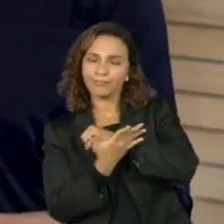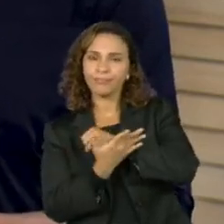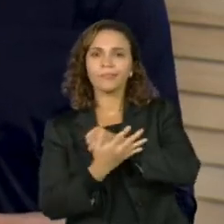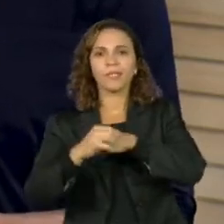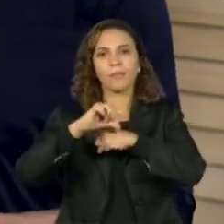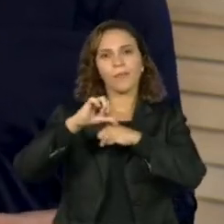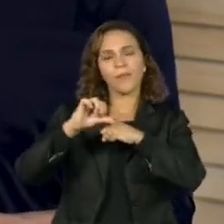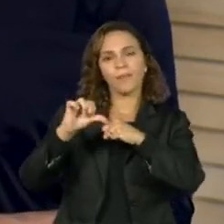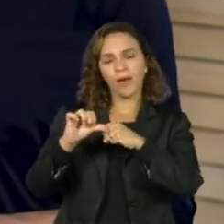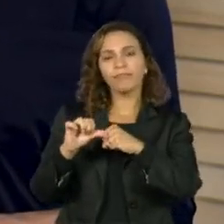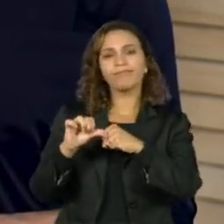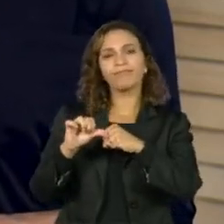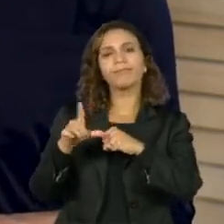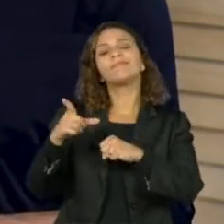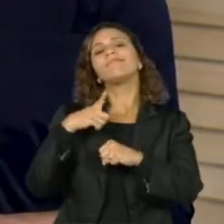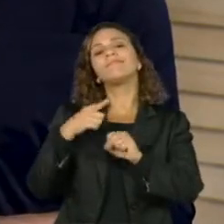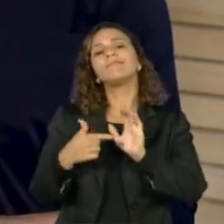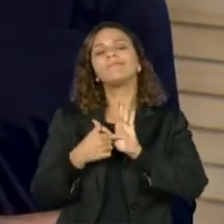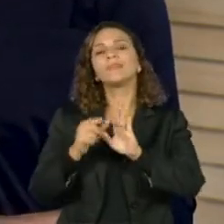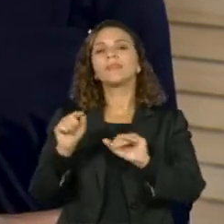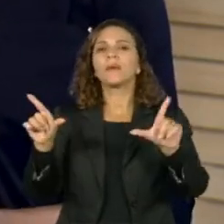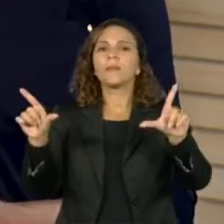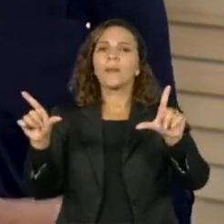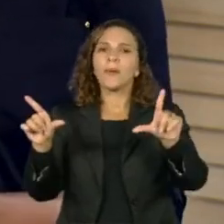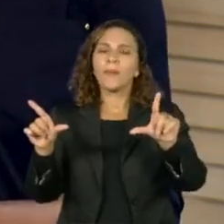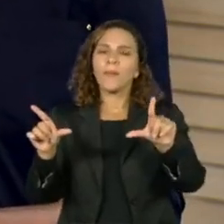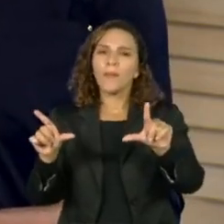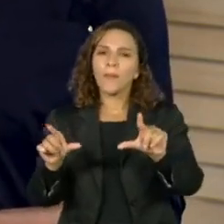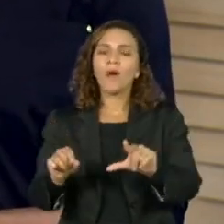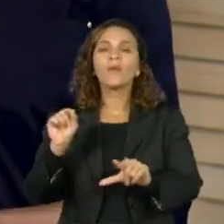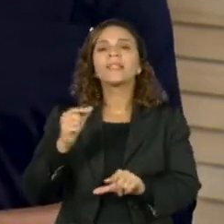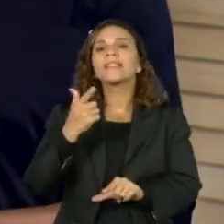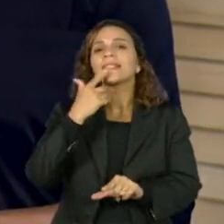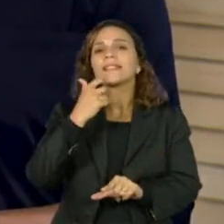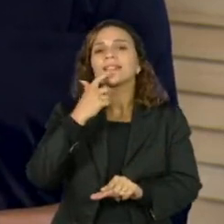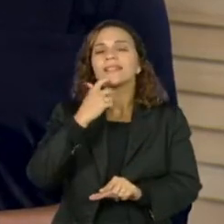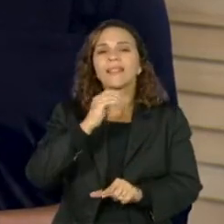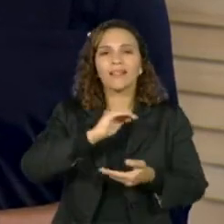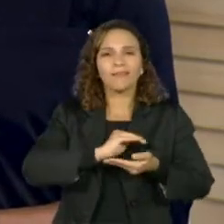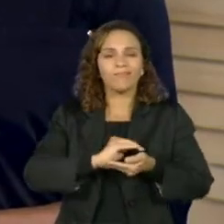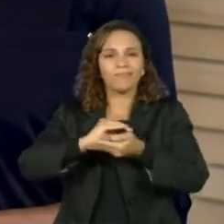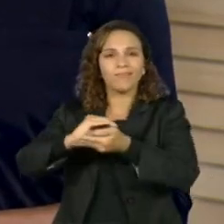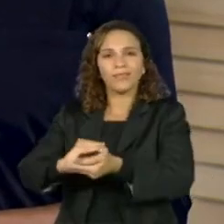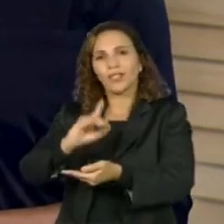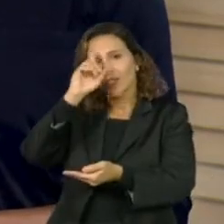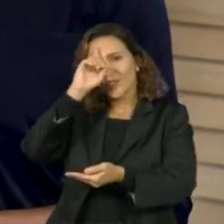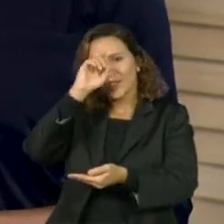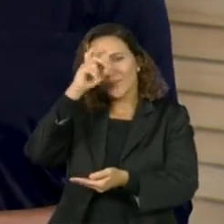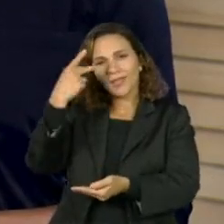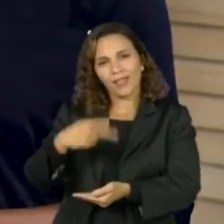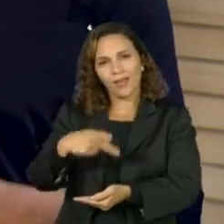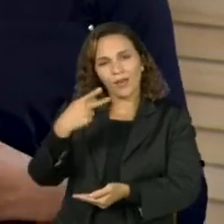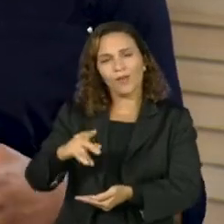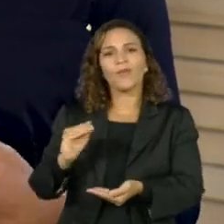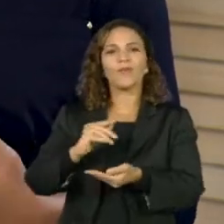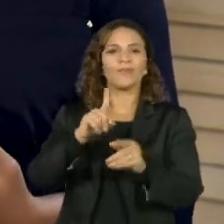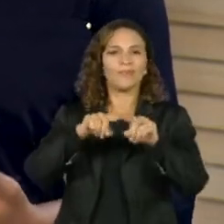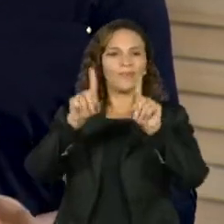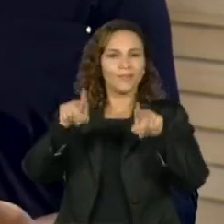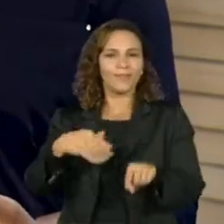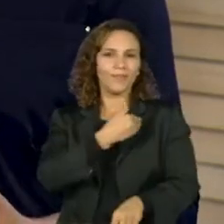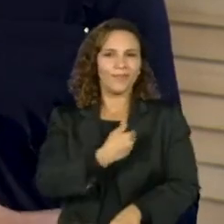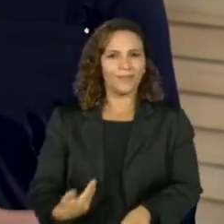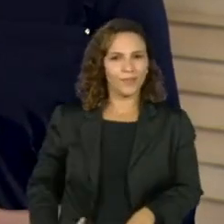são apontadas como responsáveis pela redução no estoque do banco de sangue do Hospital do Servidor Público Estadual de São Paulo. Quem